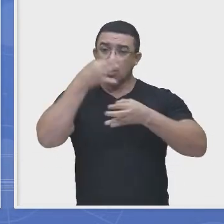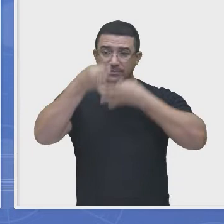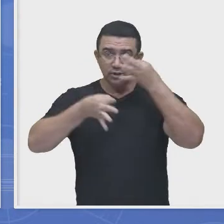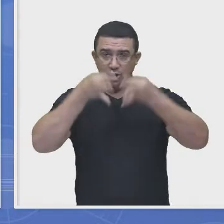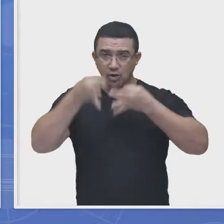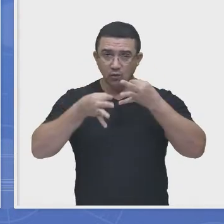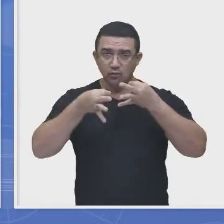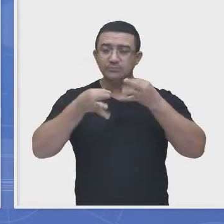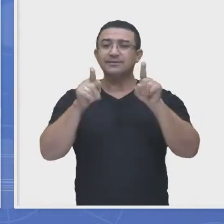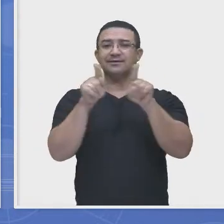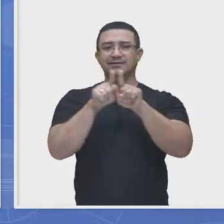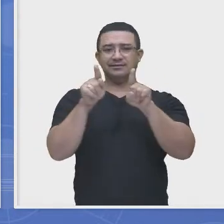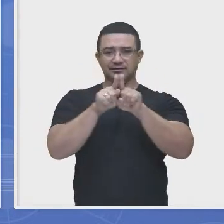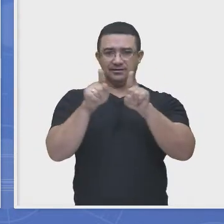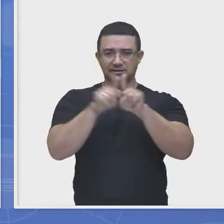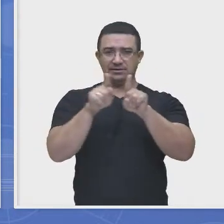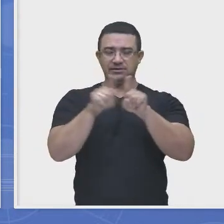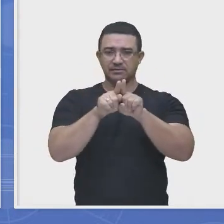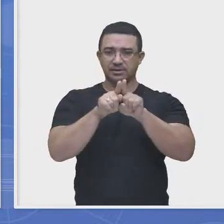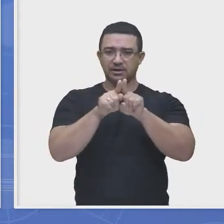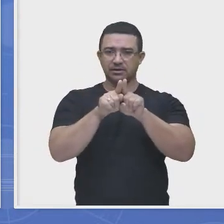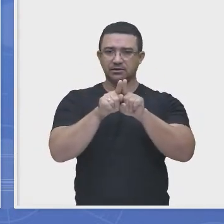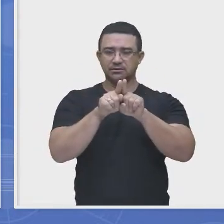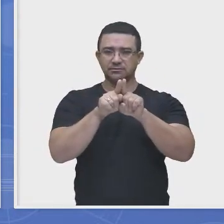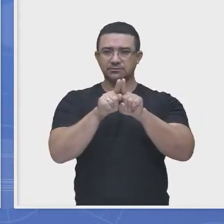opinião e